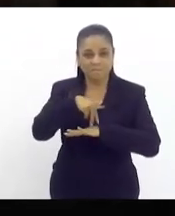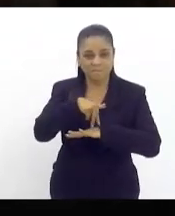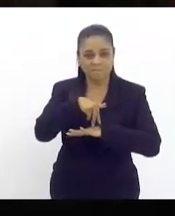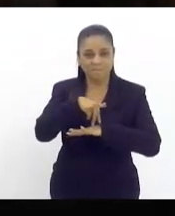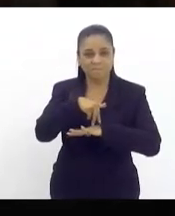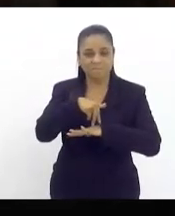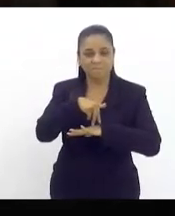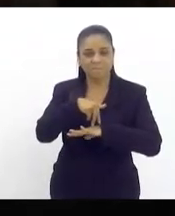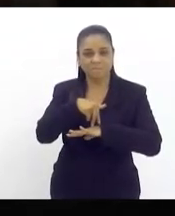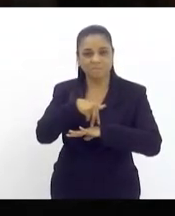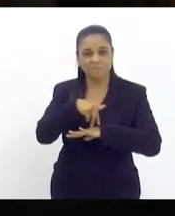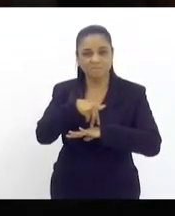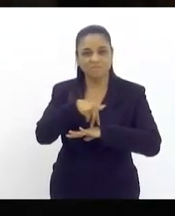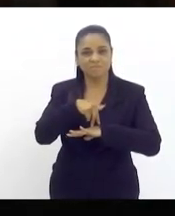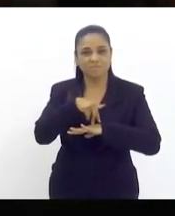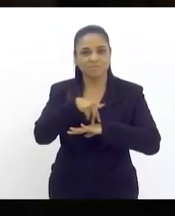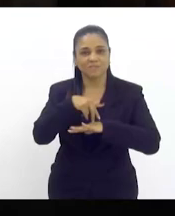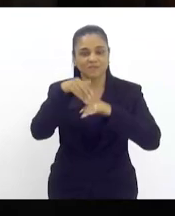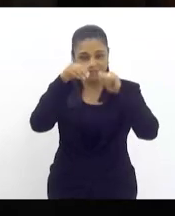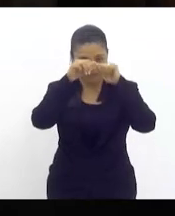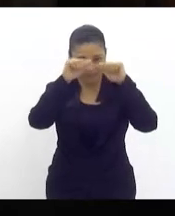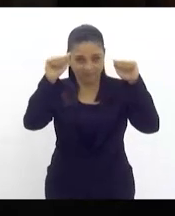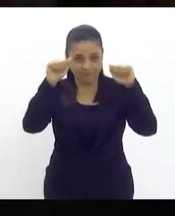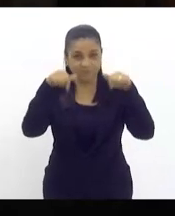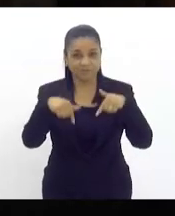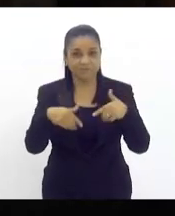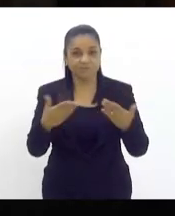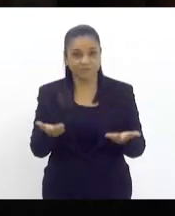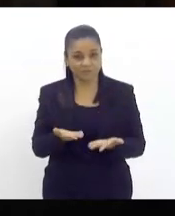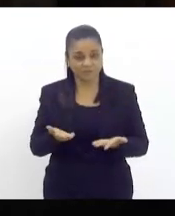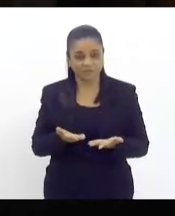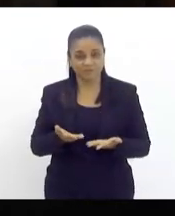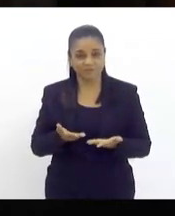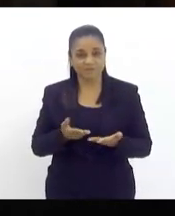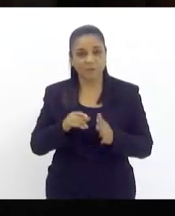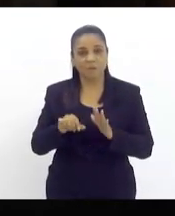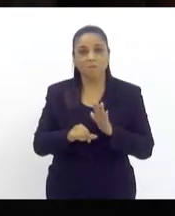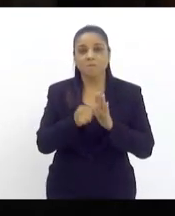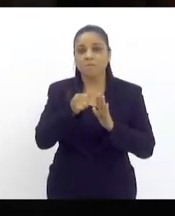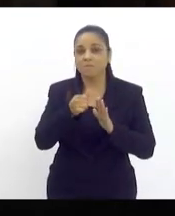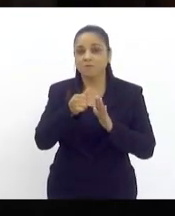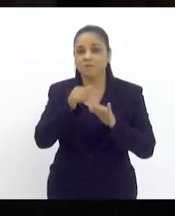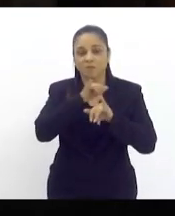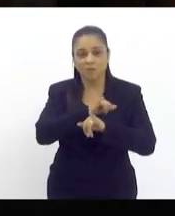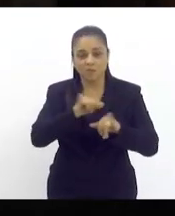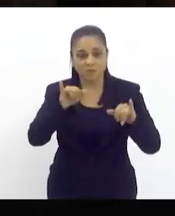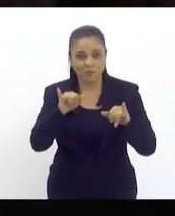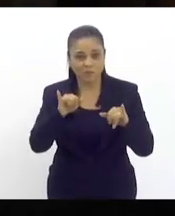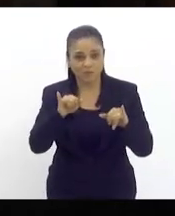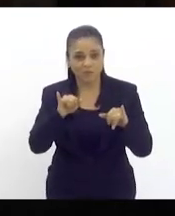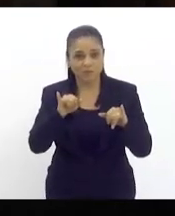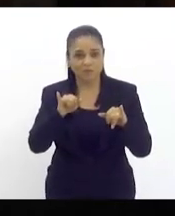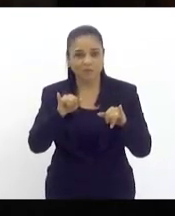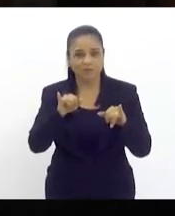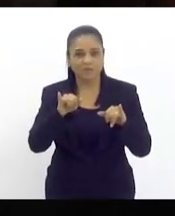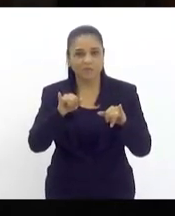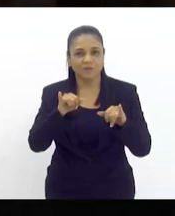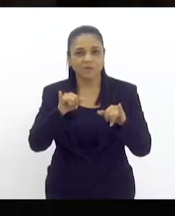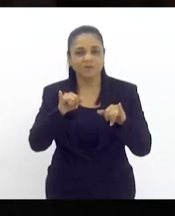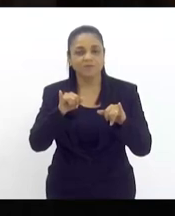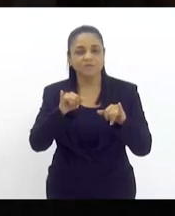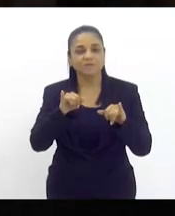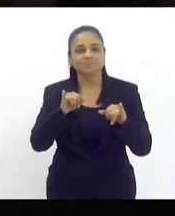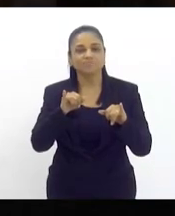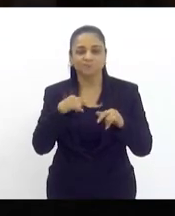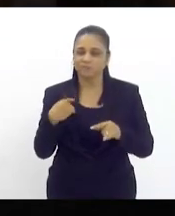utilizando o espaço da Tribuna queria primeiro da contas do que